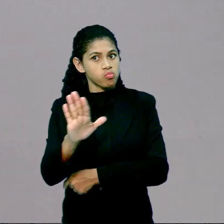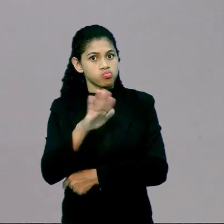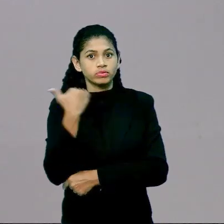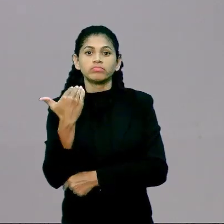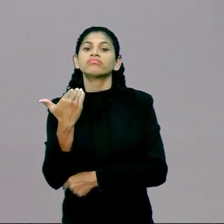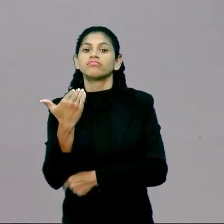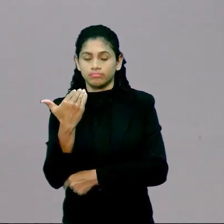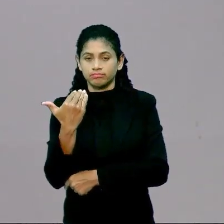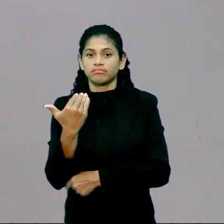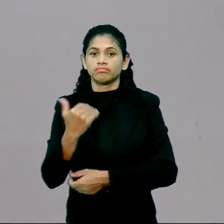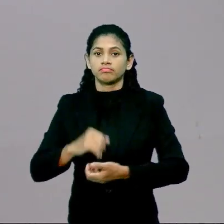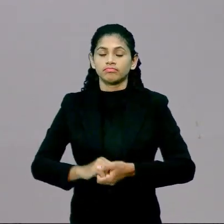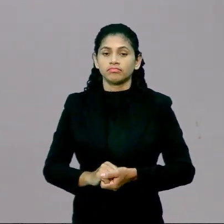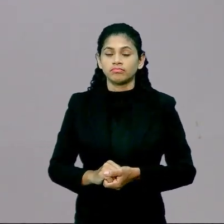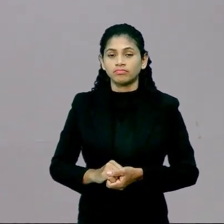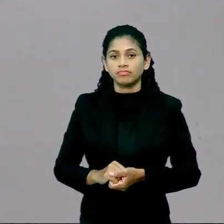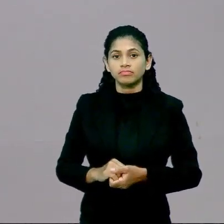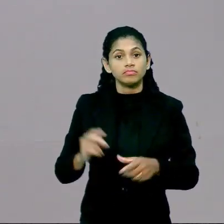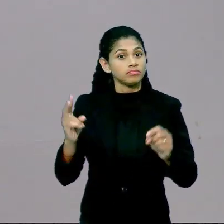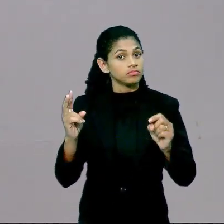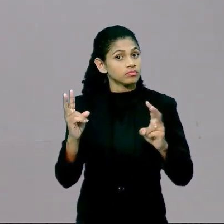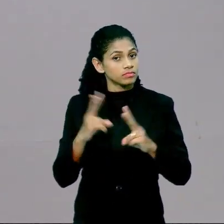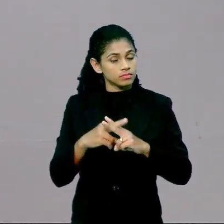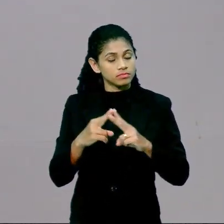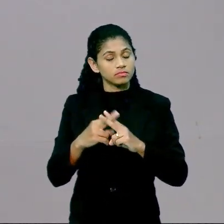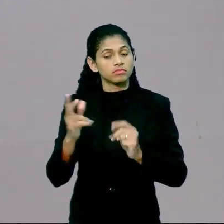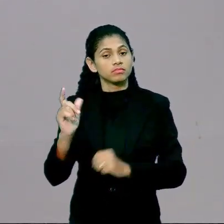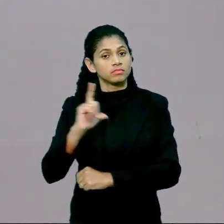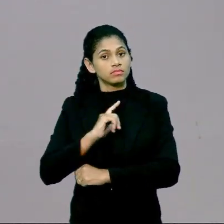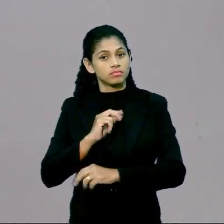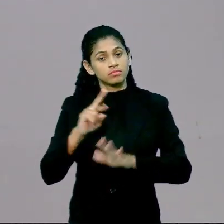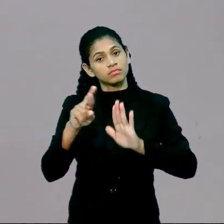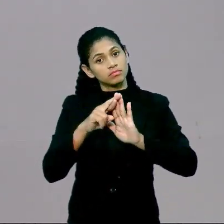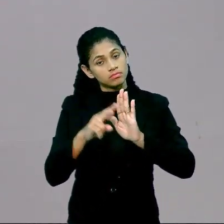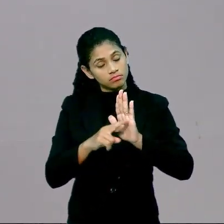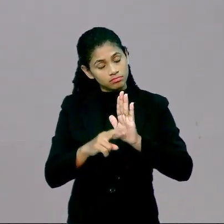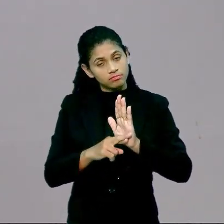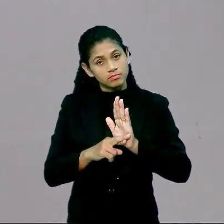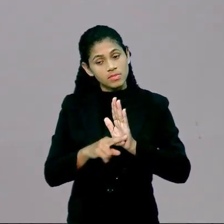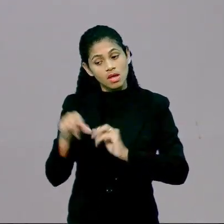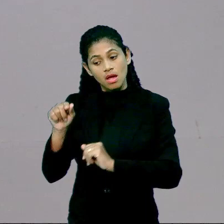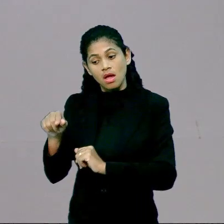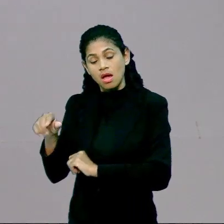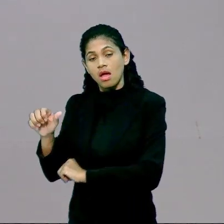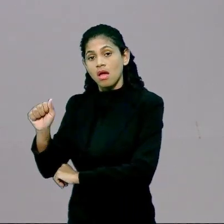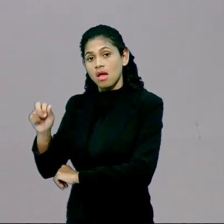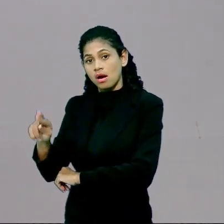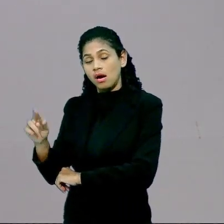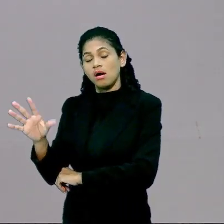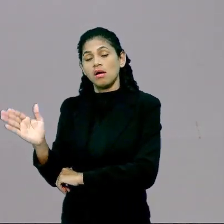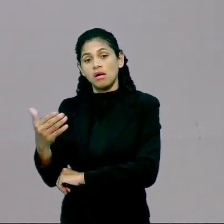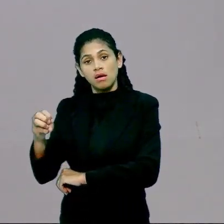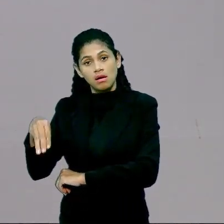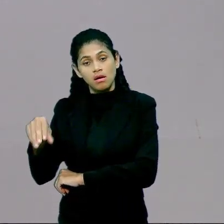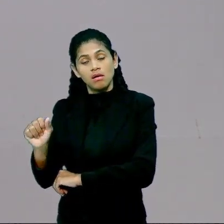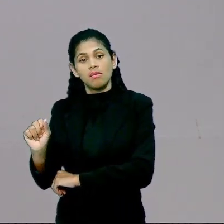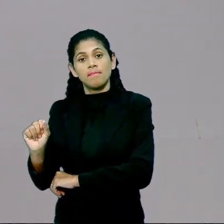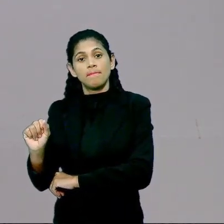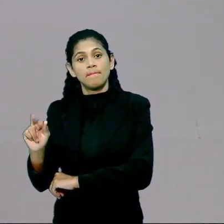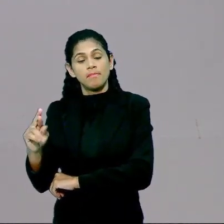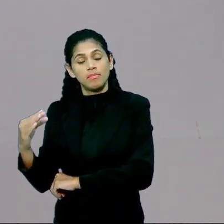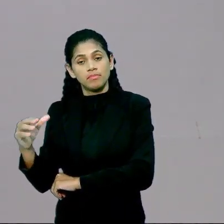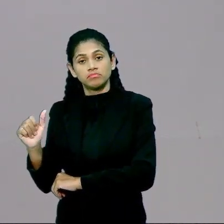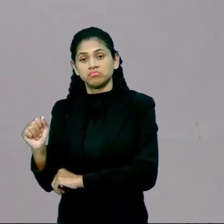mundo. Então, a luta vai ter esse aspecto da regra, a arte marcial vai ter um arcabouço mais